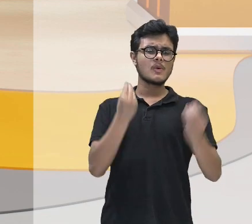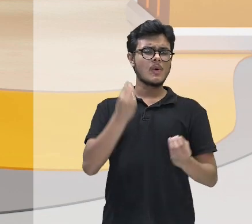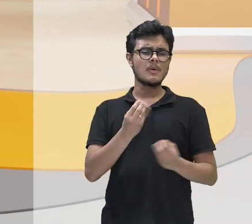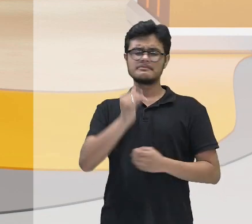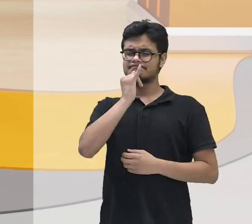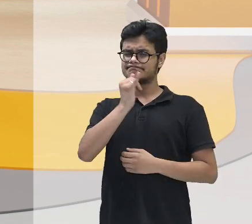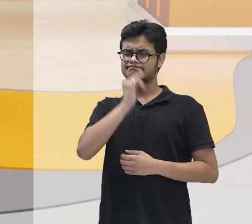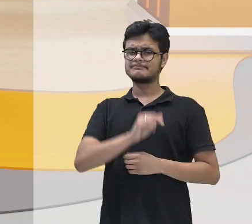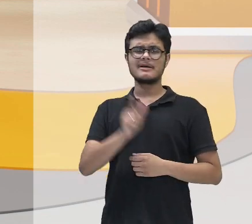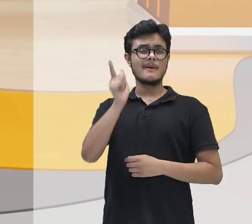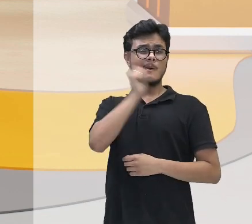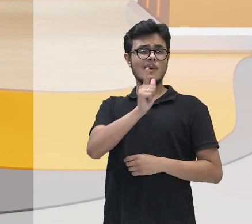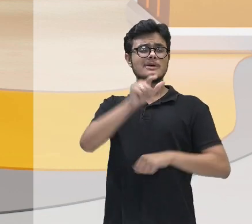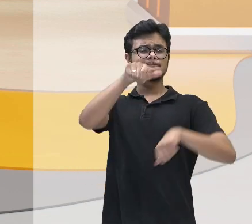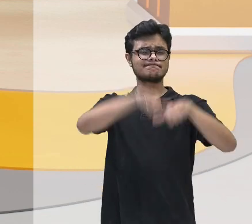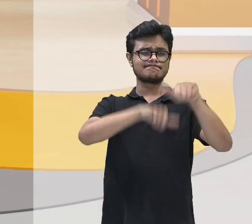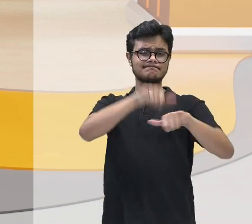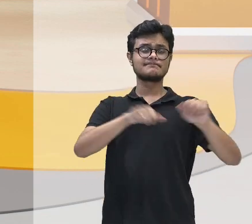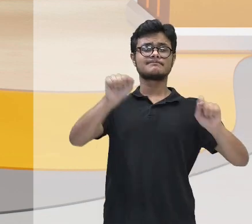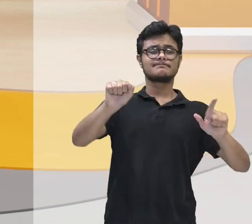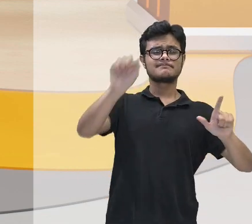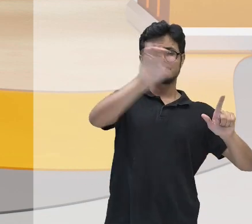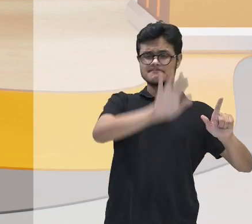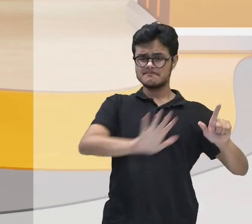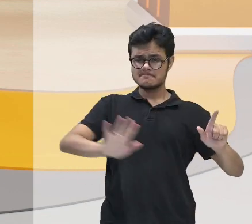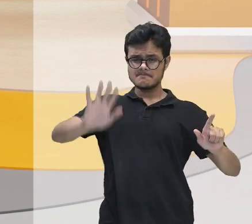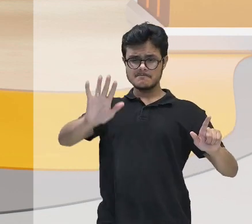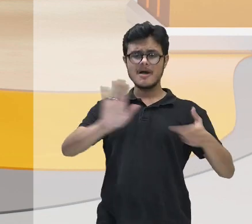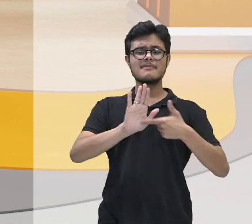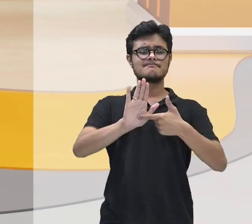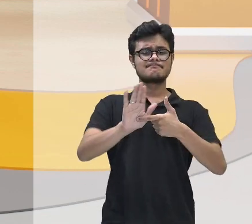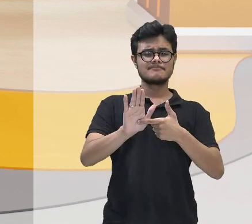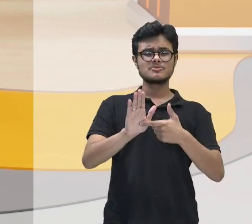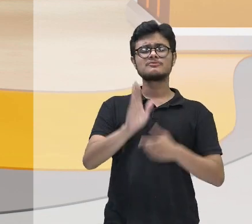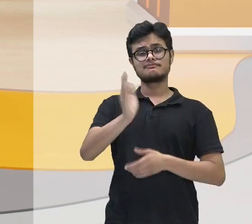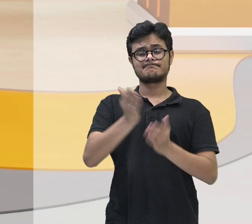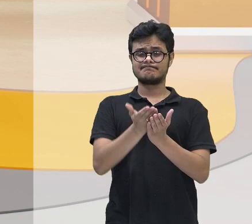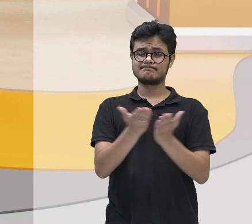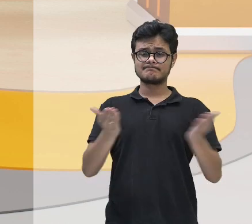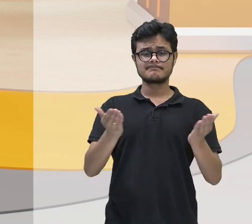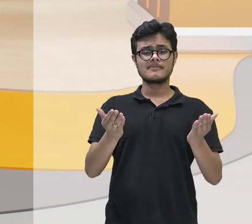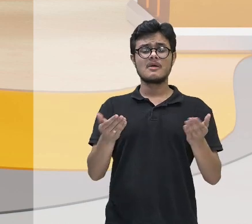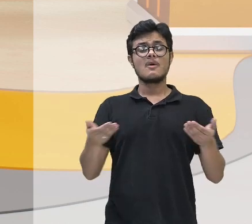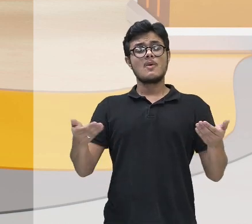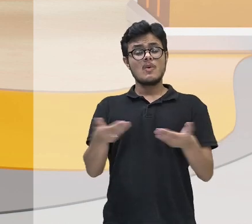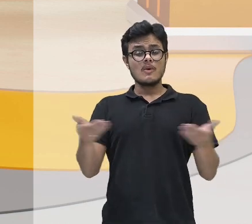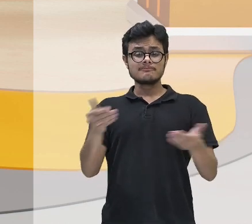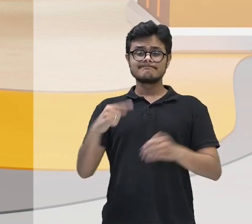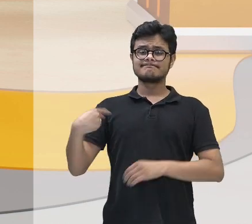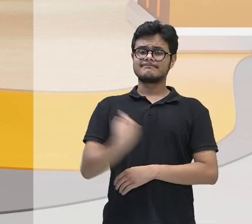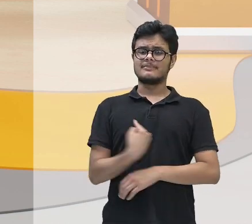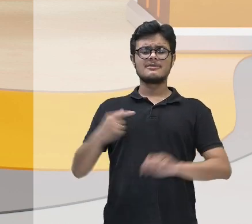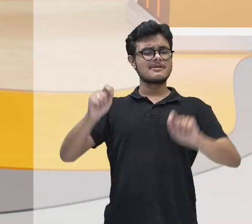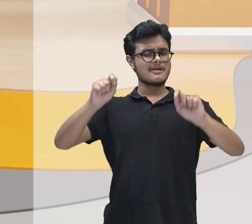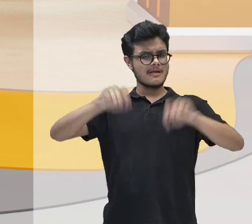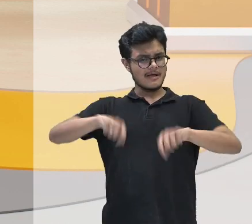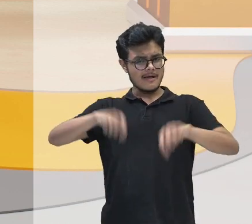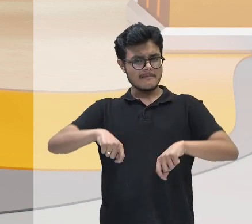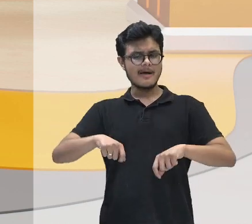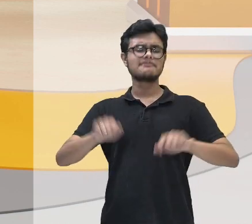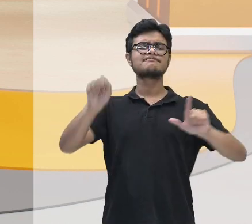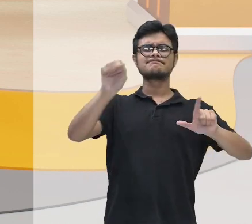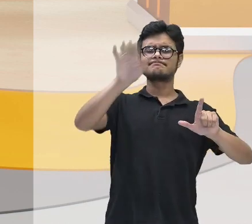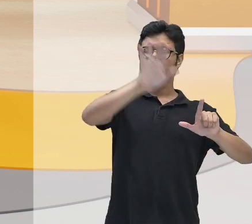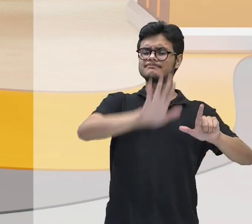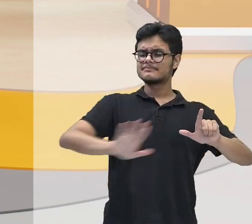interpretação de alguns mapas temáticos que eu trouxe aqui para que nós possamos né Fazer a leitura